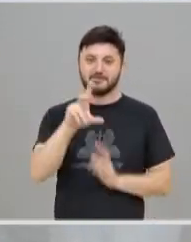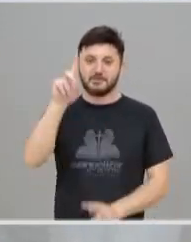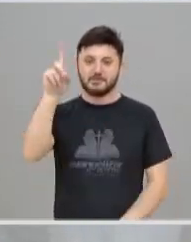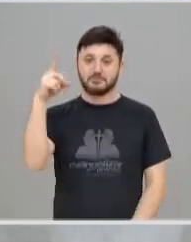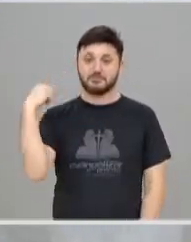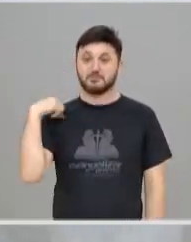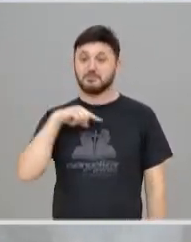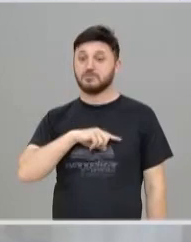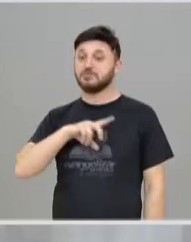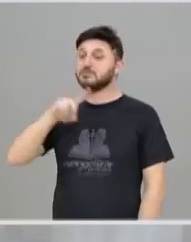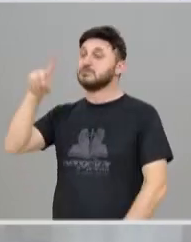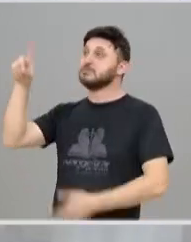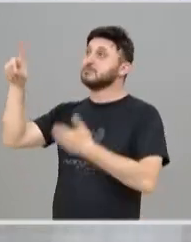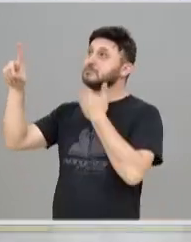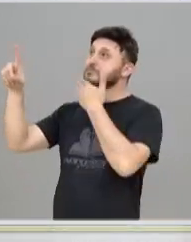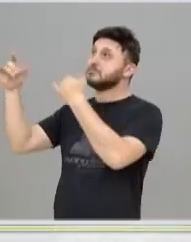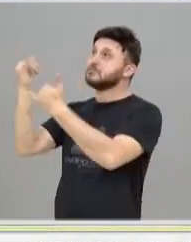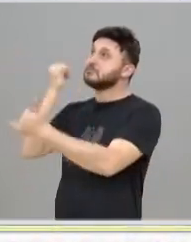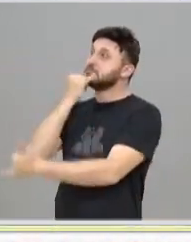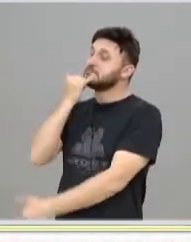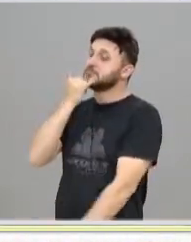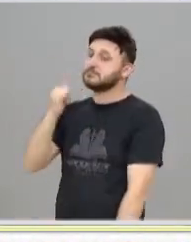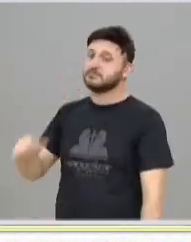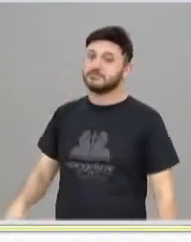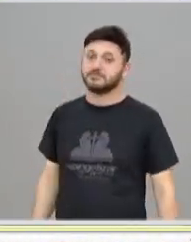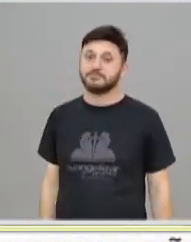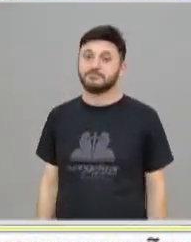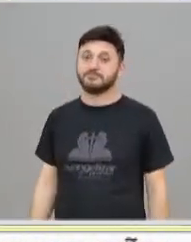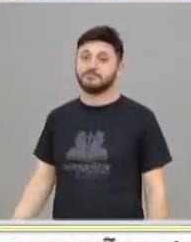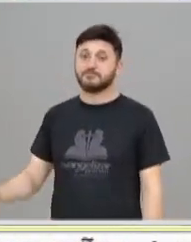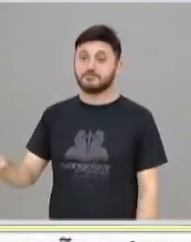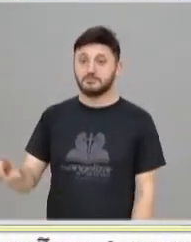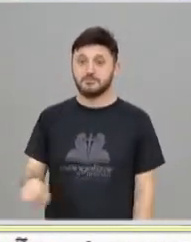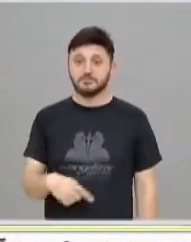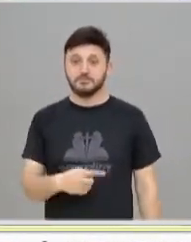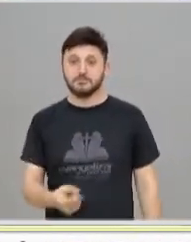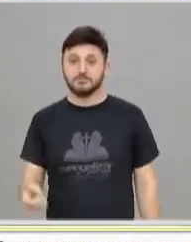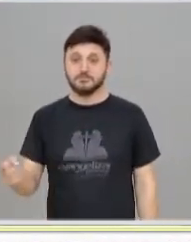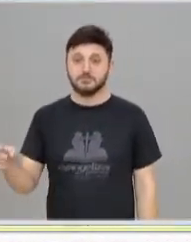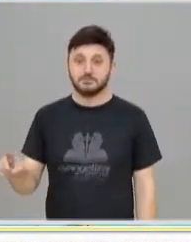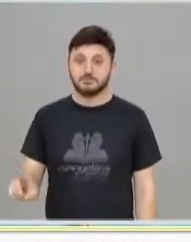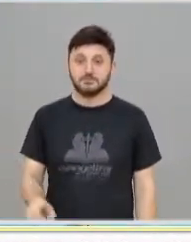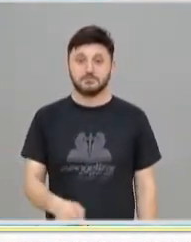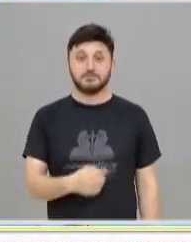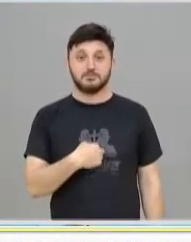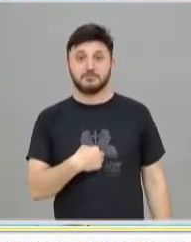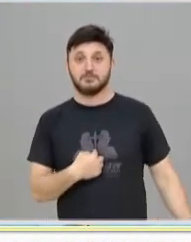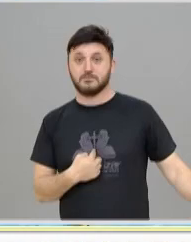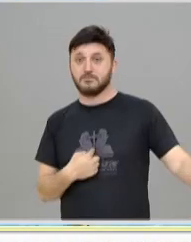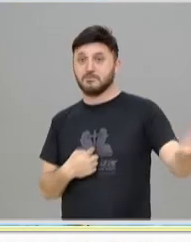Peçamos perdão cantando. Eu vim aqui, Senhor,